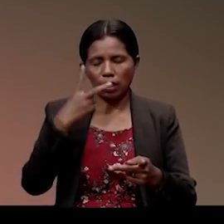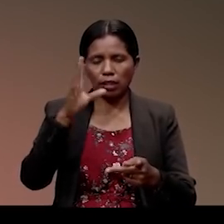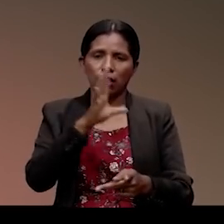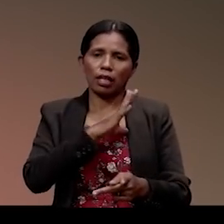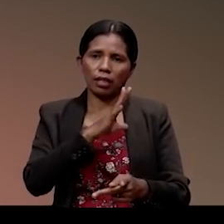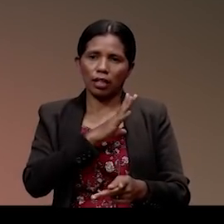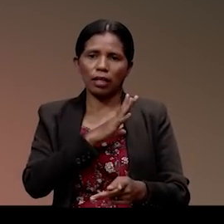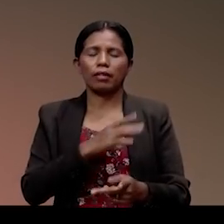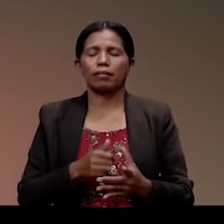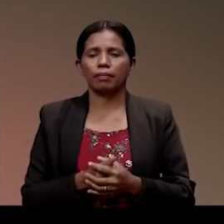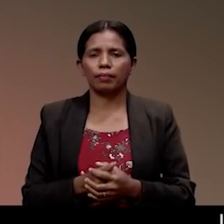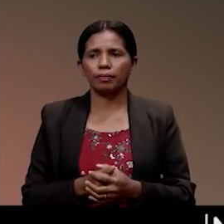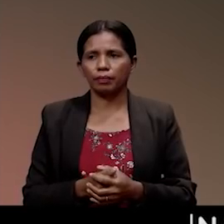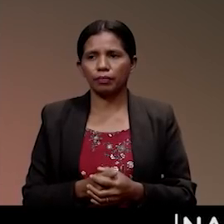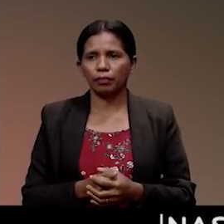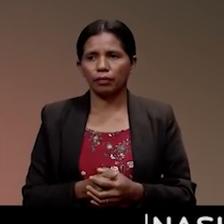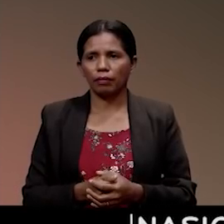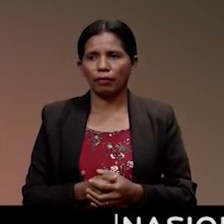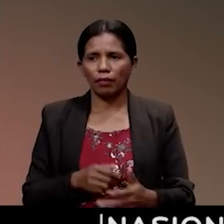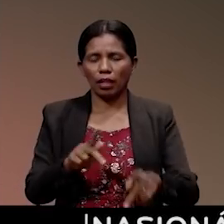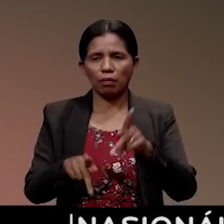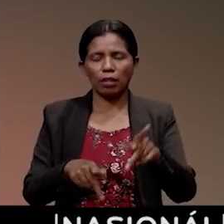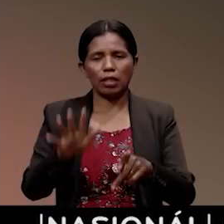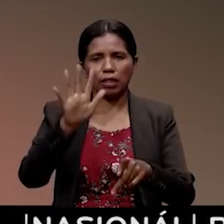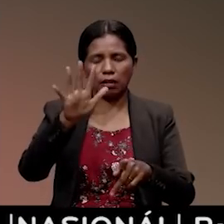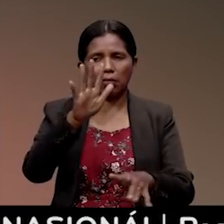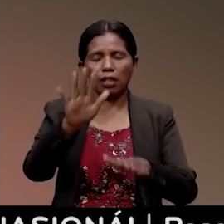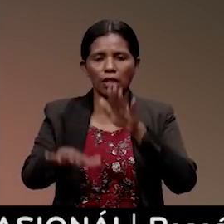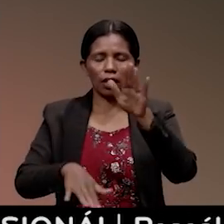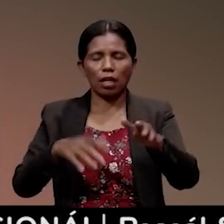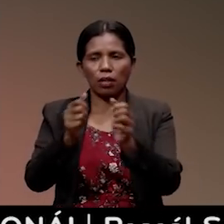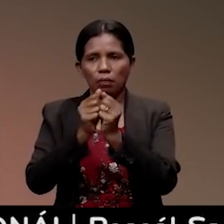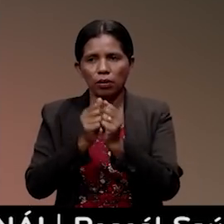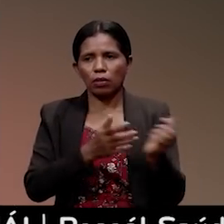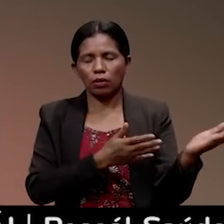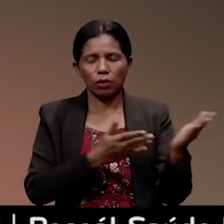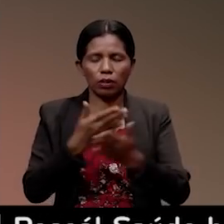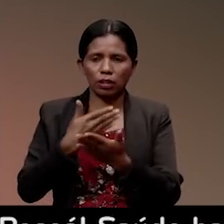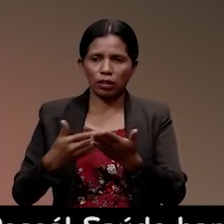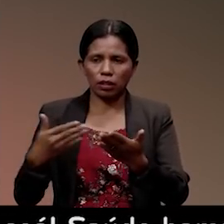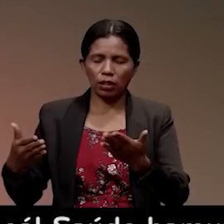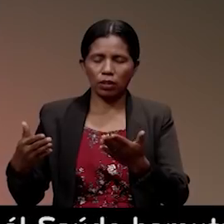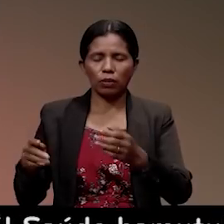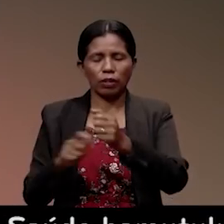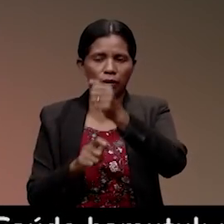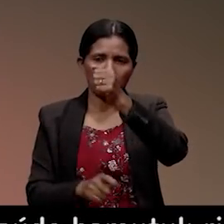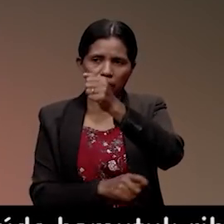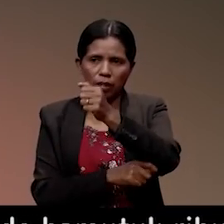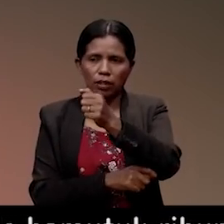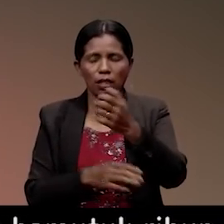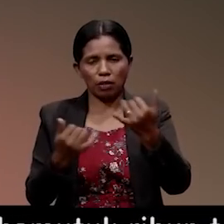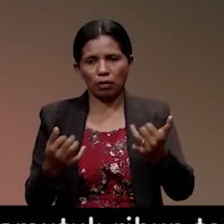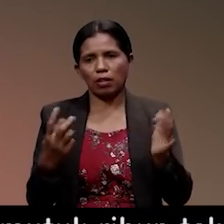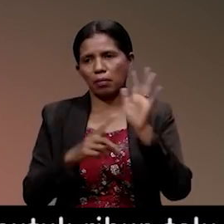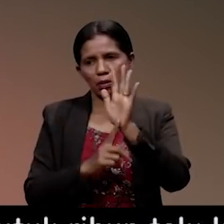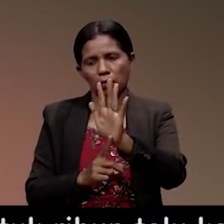ne sire nain lima lao hamotu lori sa sambal lori balu lori pasta hana sa agoron dia